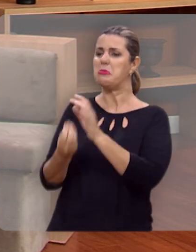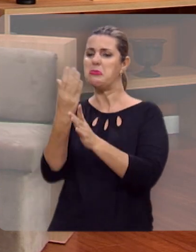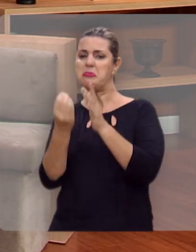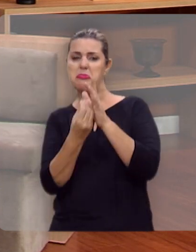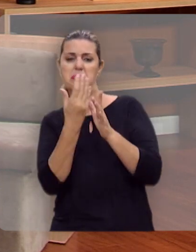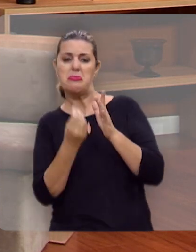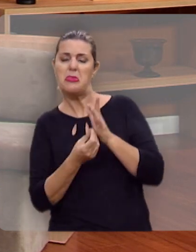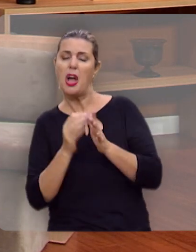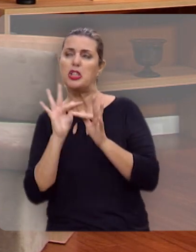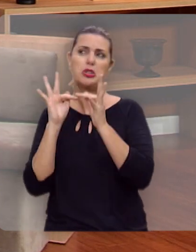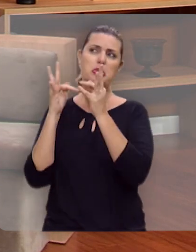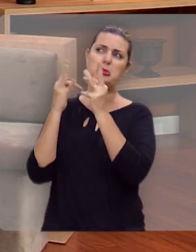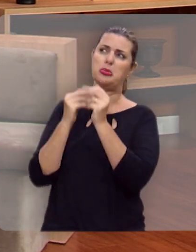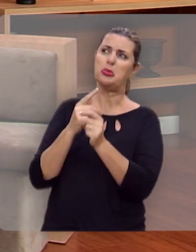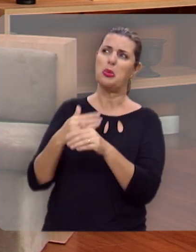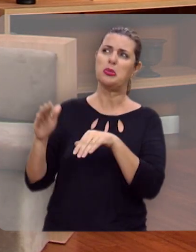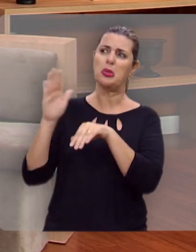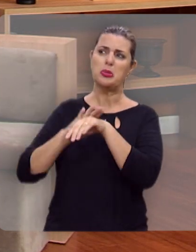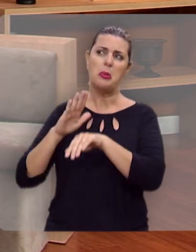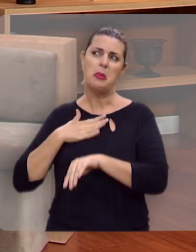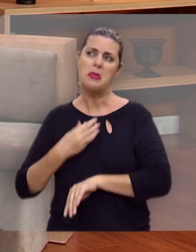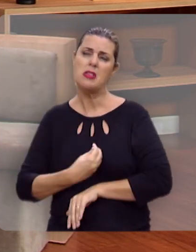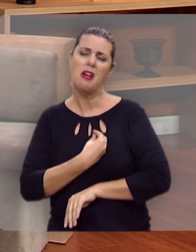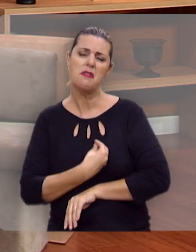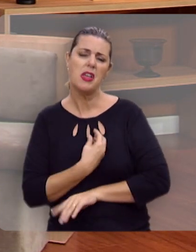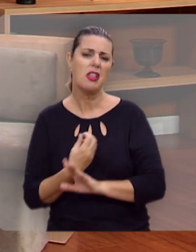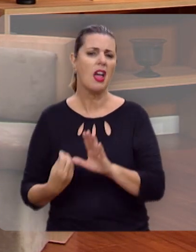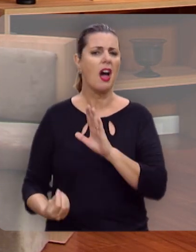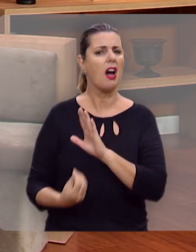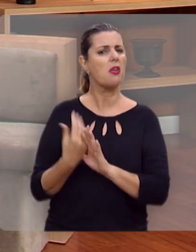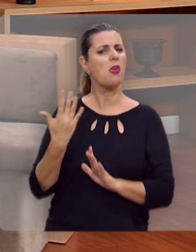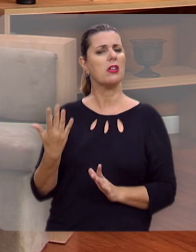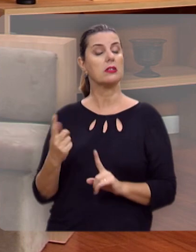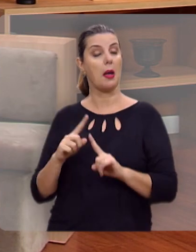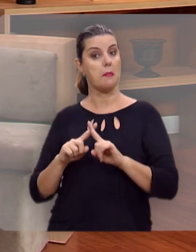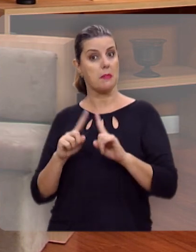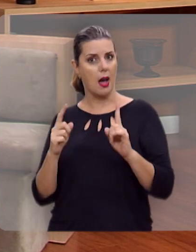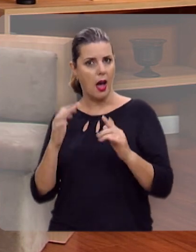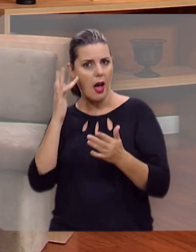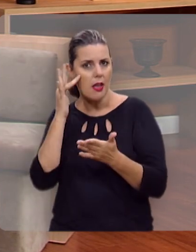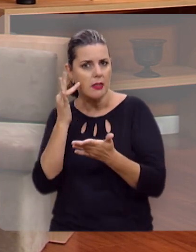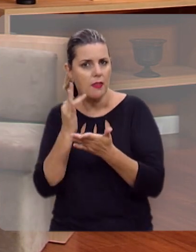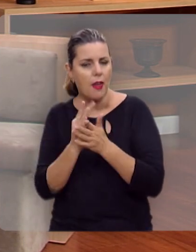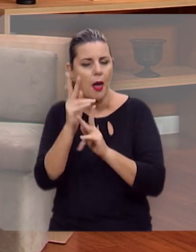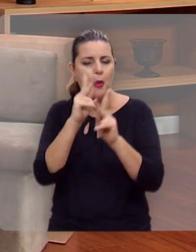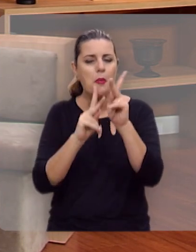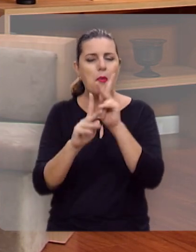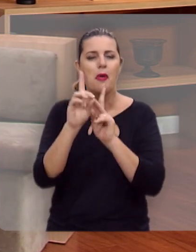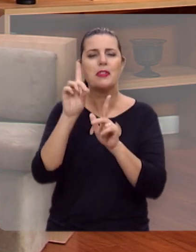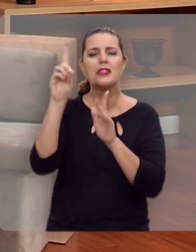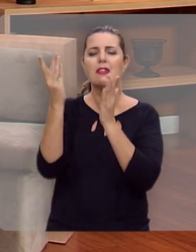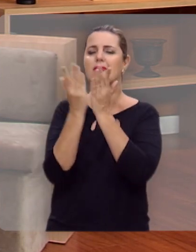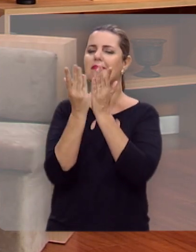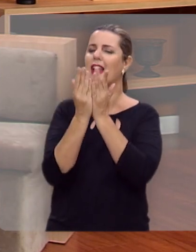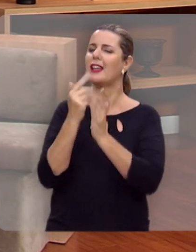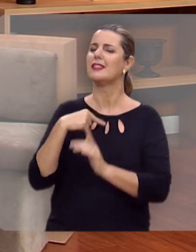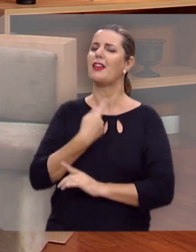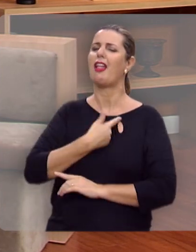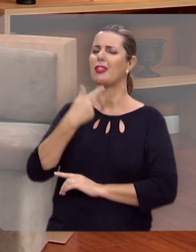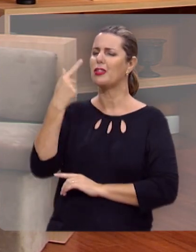entender todos os detalhes de tudo aquilo que sobreveio à minha vida. Mas pela fé o povo de Deus diz: